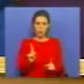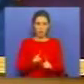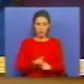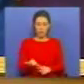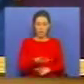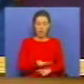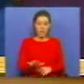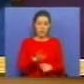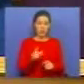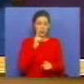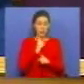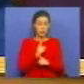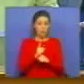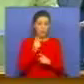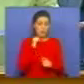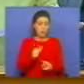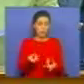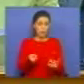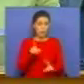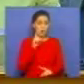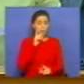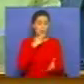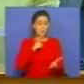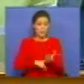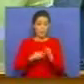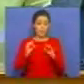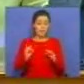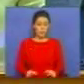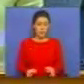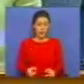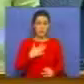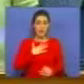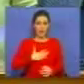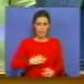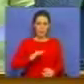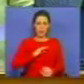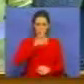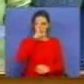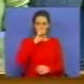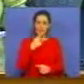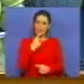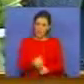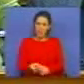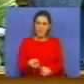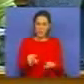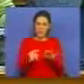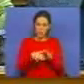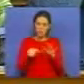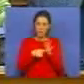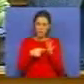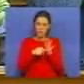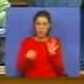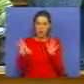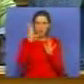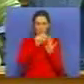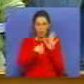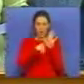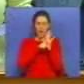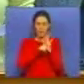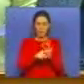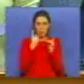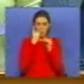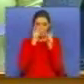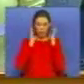situações que se dispunha a proteger de facto. Eu gostava que o Sr. Ministro se pronunciasse sobre esse novo artigo, porque